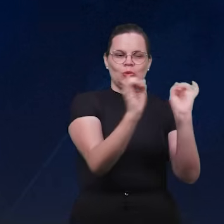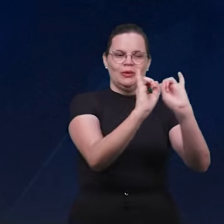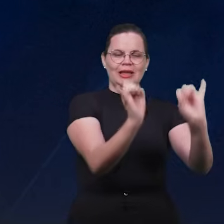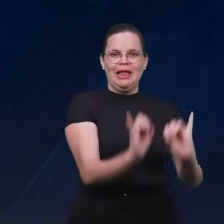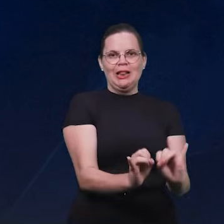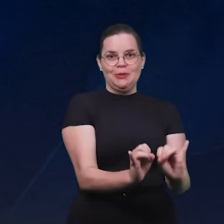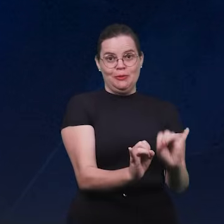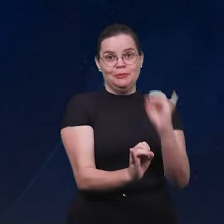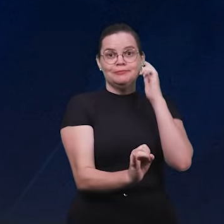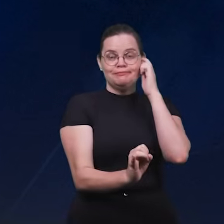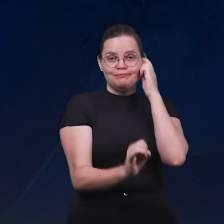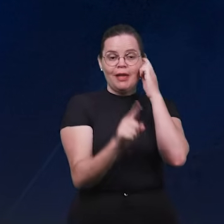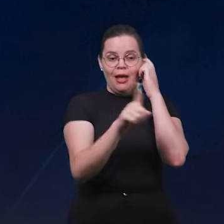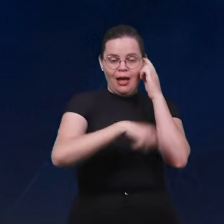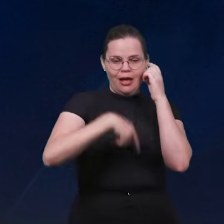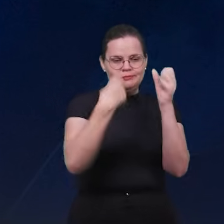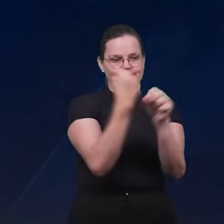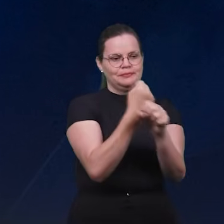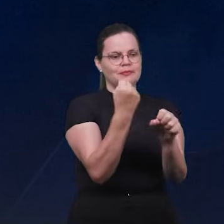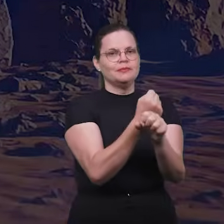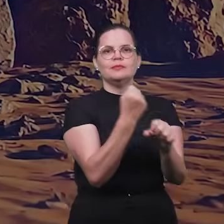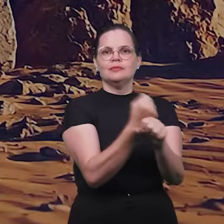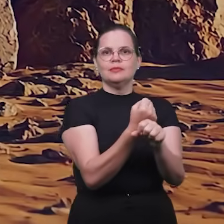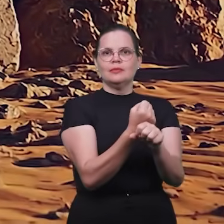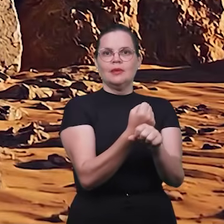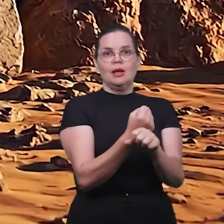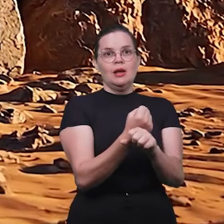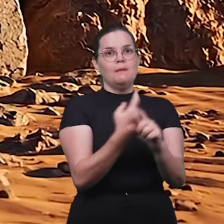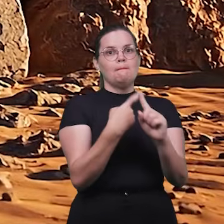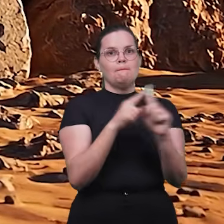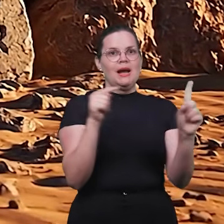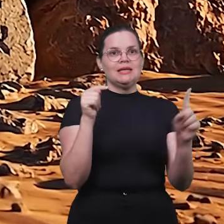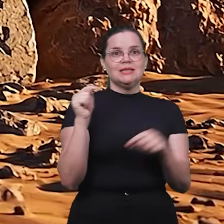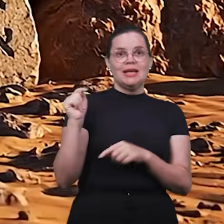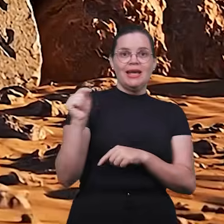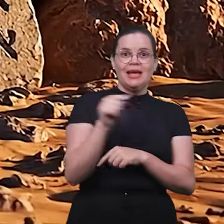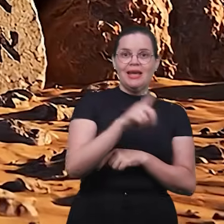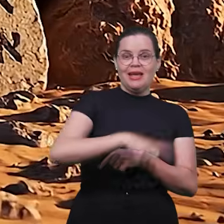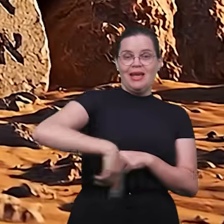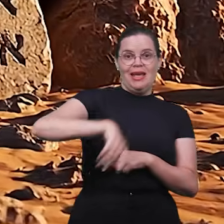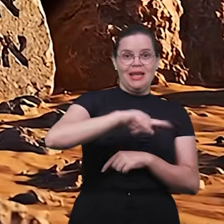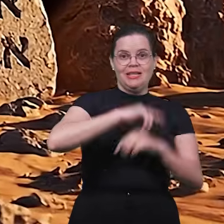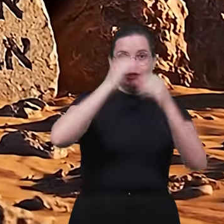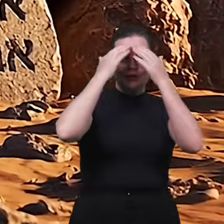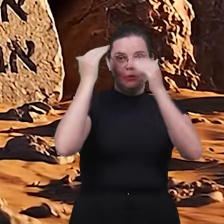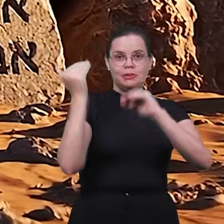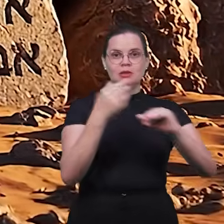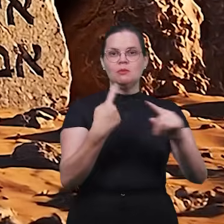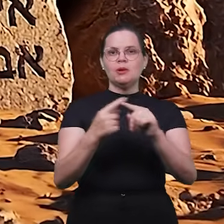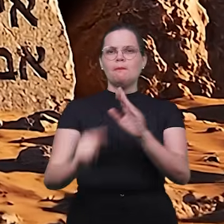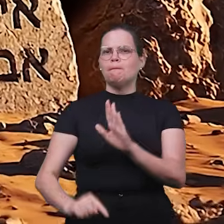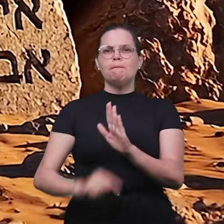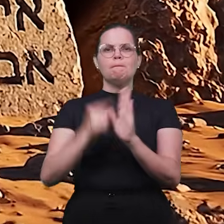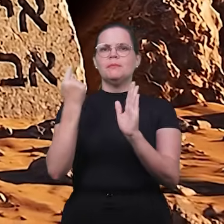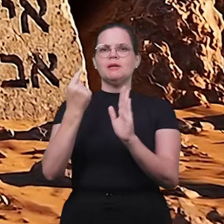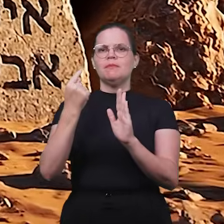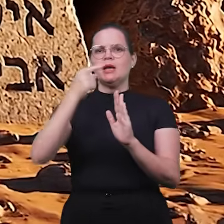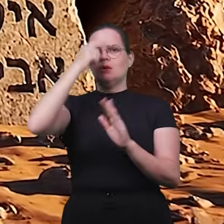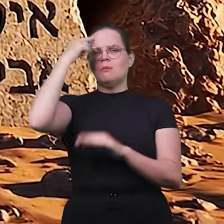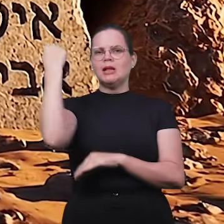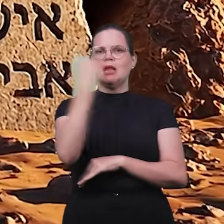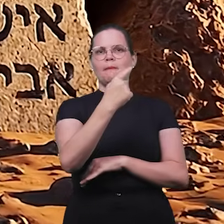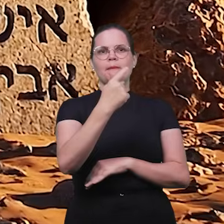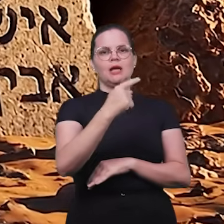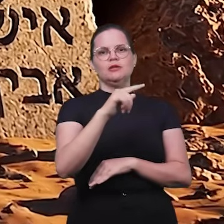mandamentos que eles receberam de Deus por intermédio de Moisés. Ali, o primeiro mandamento já estava